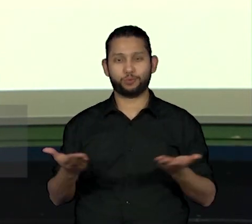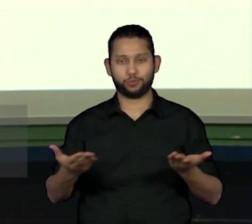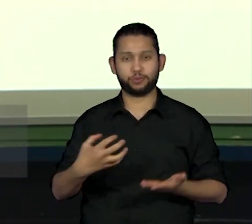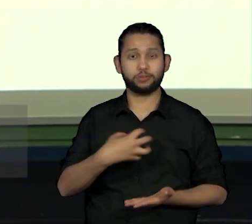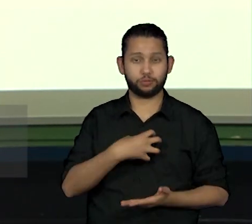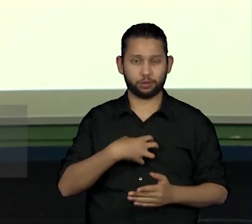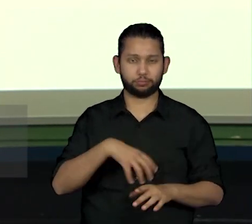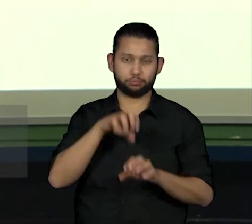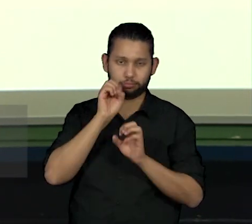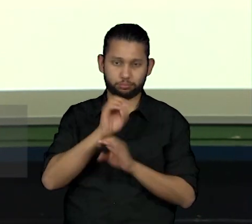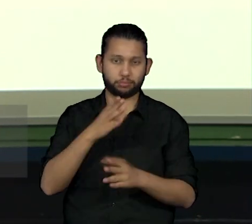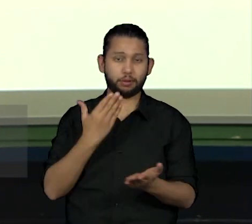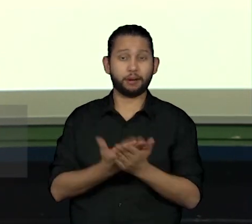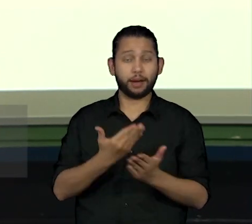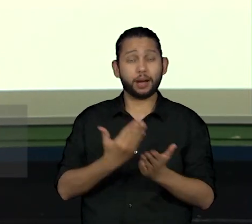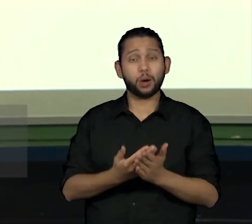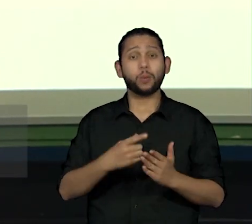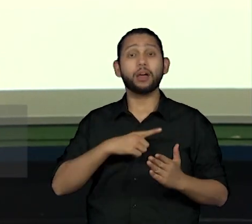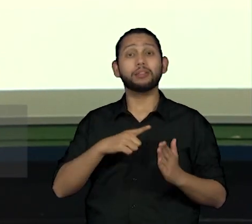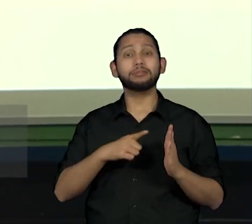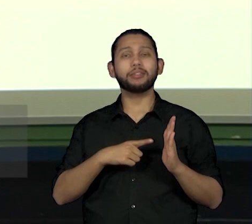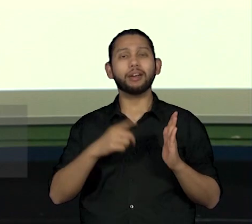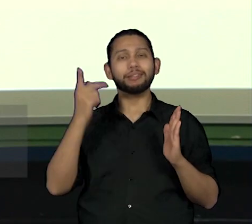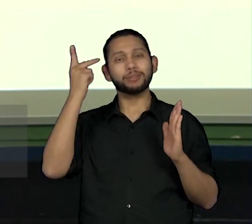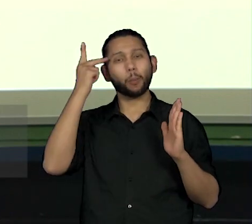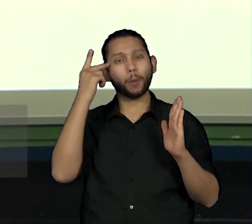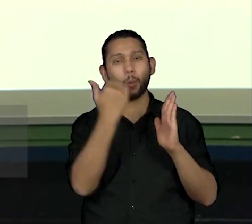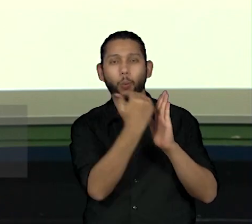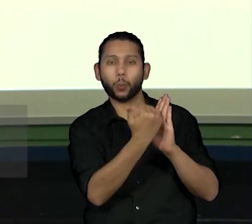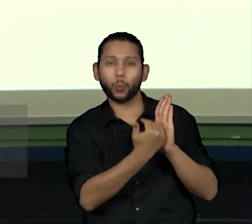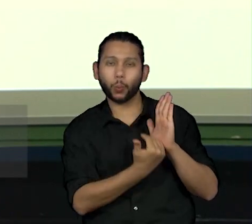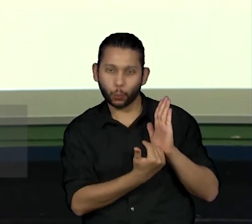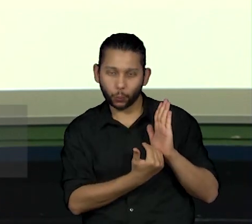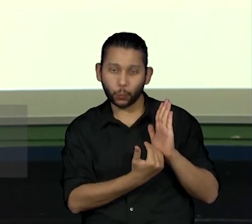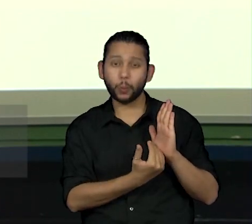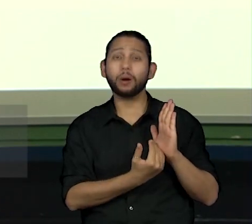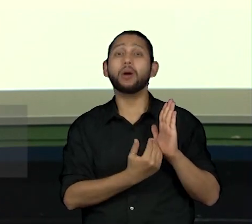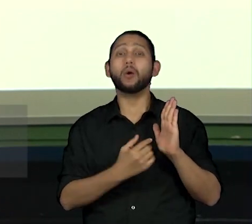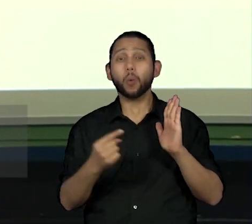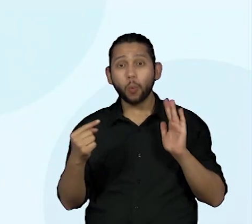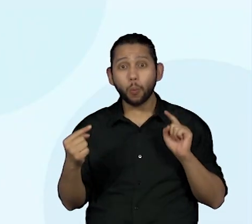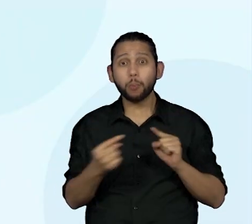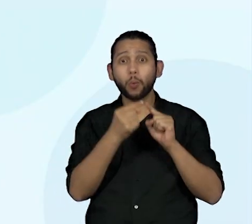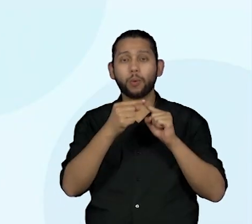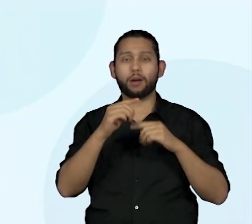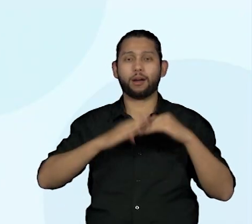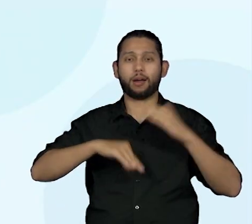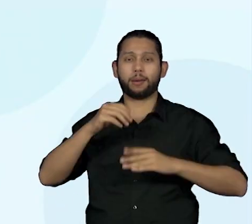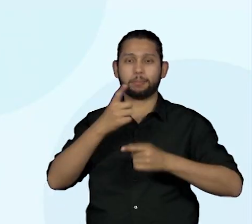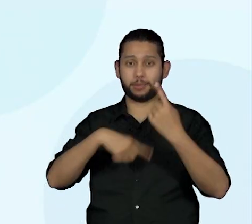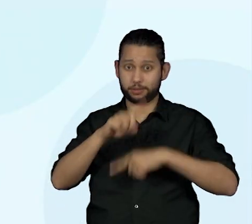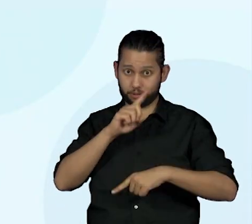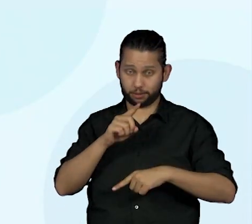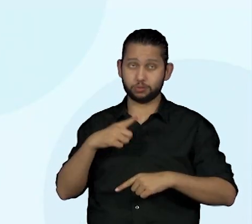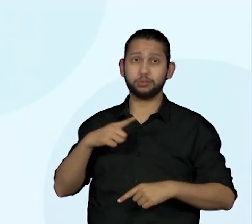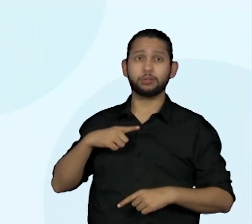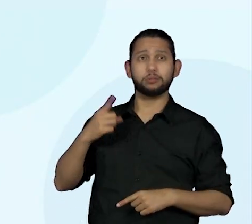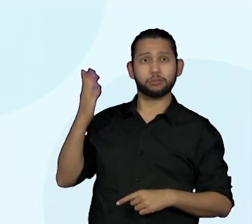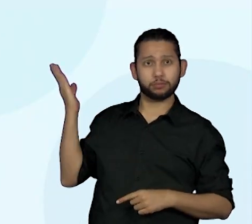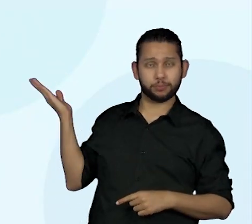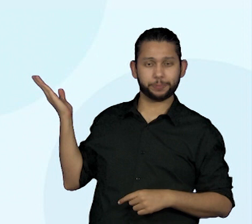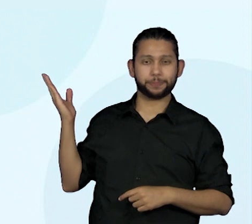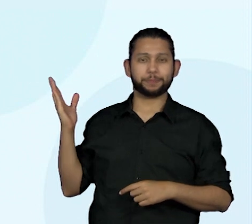é baseado em habilidades. E qual é a habilidade que você tem que sair aprendendo aqui hoje? Associar padrões